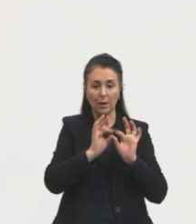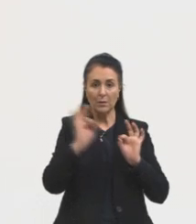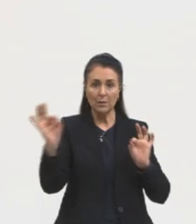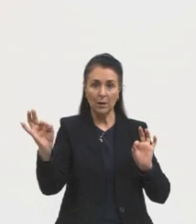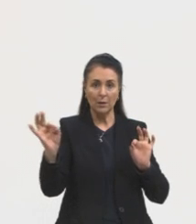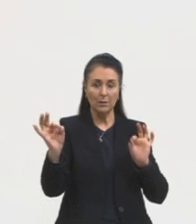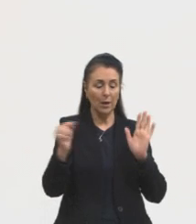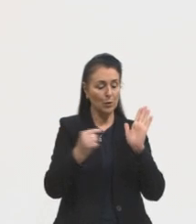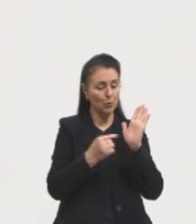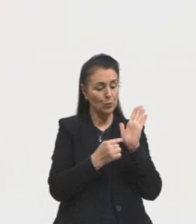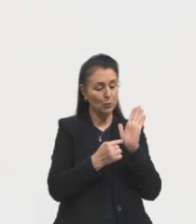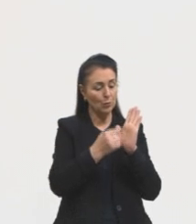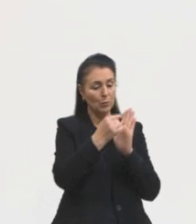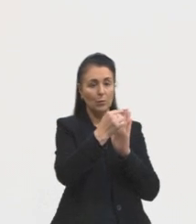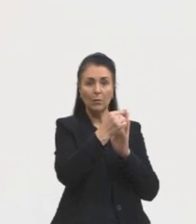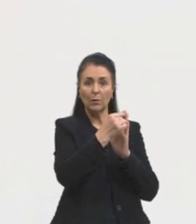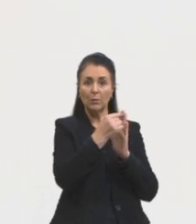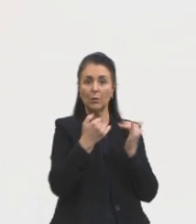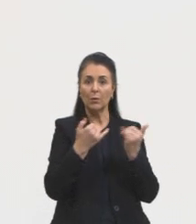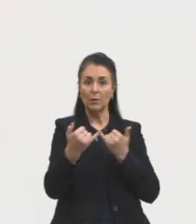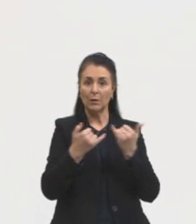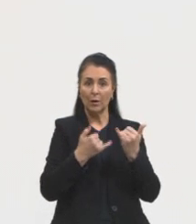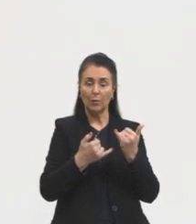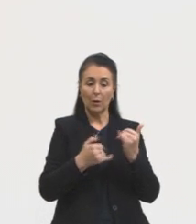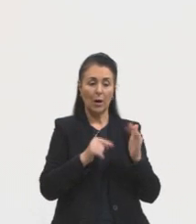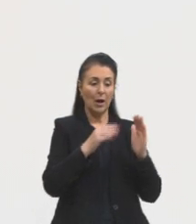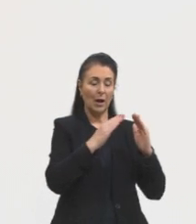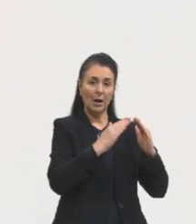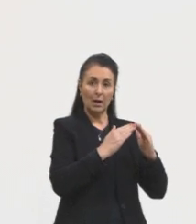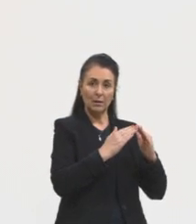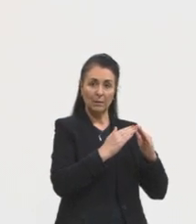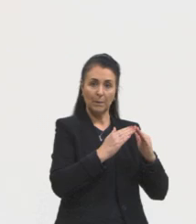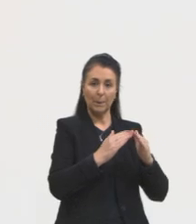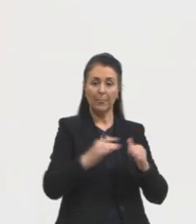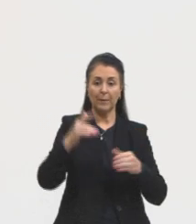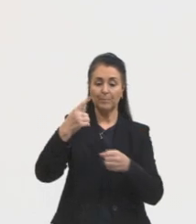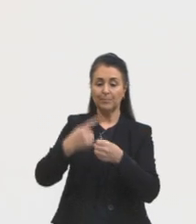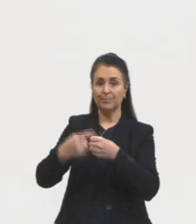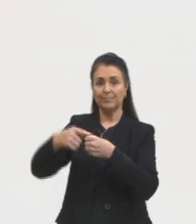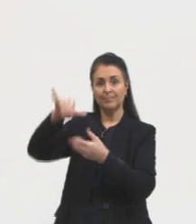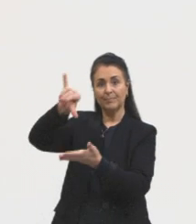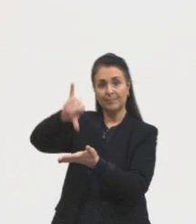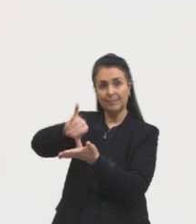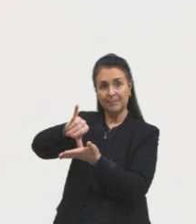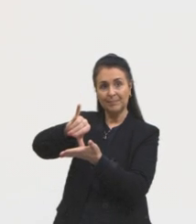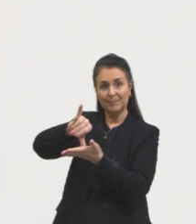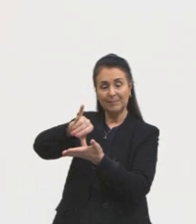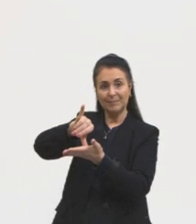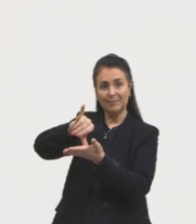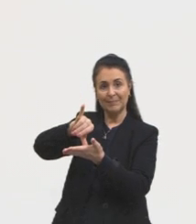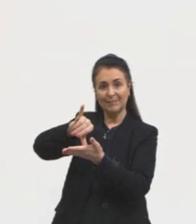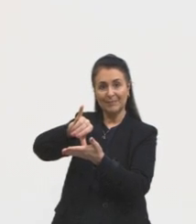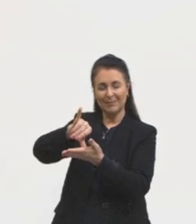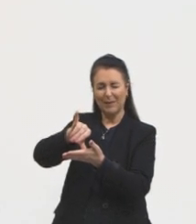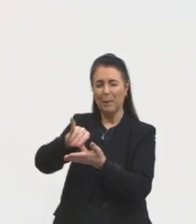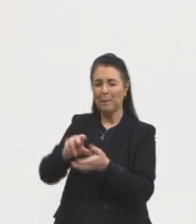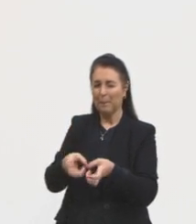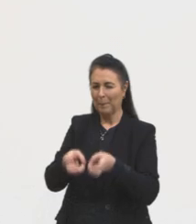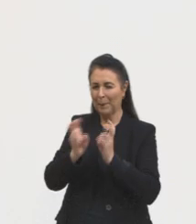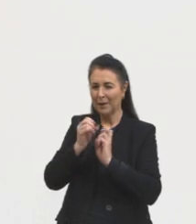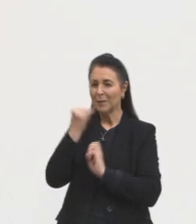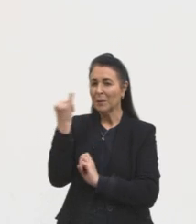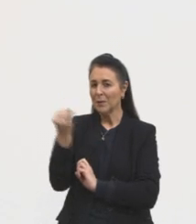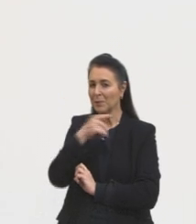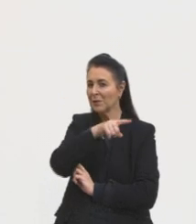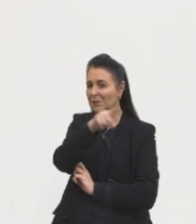no caso do nosso exemplo aqui o ponto era a casa até o centro correto vejo que é importante você